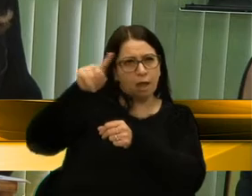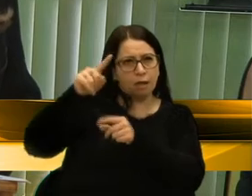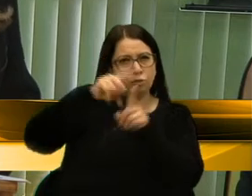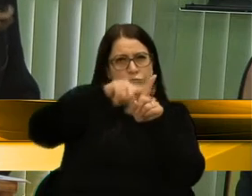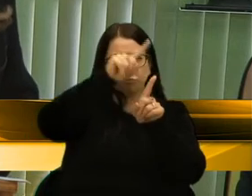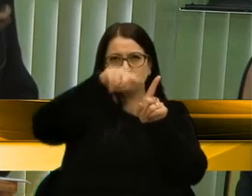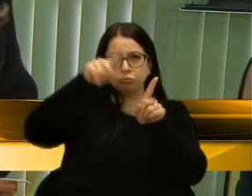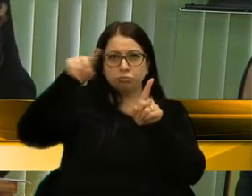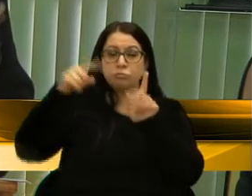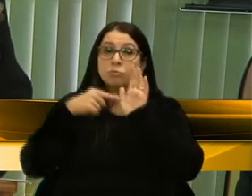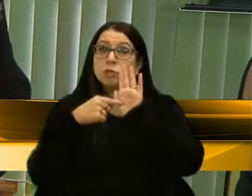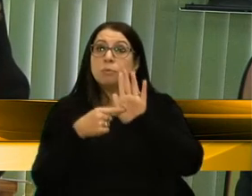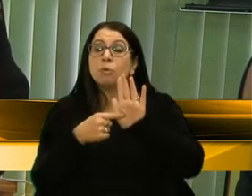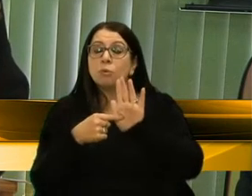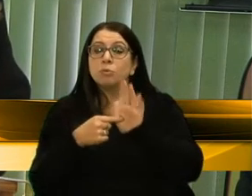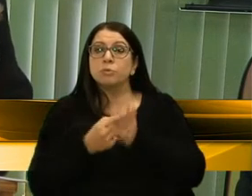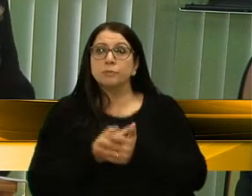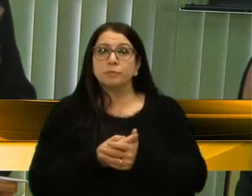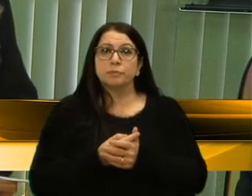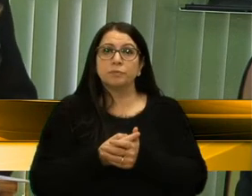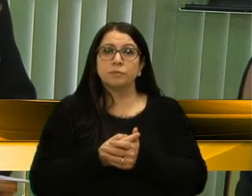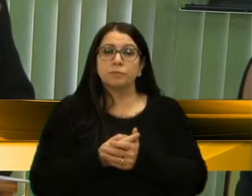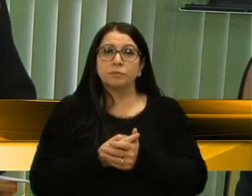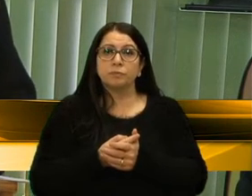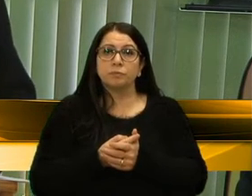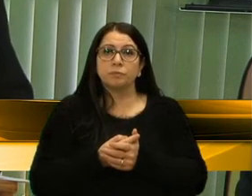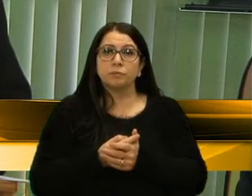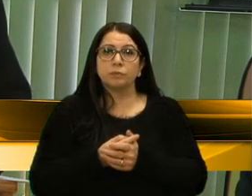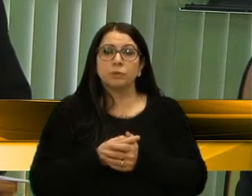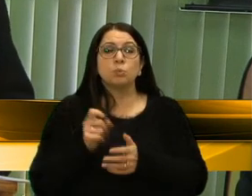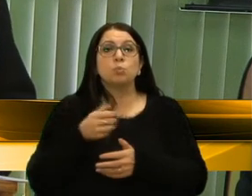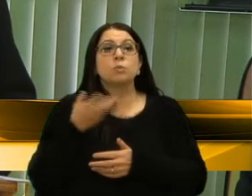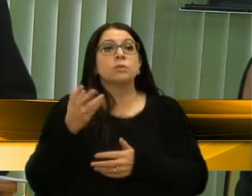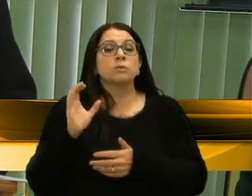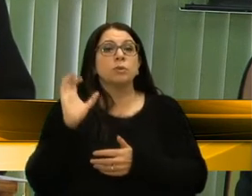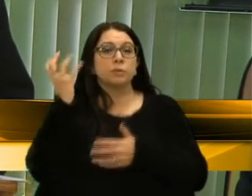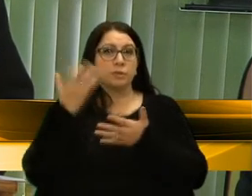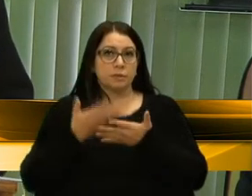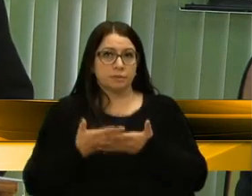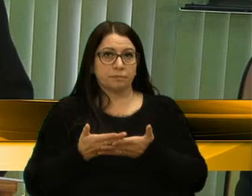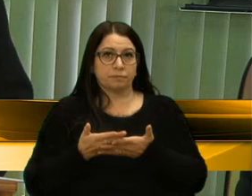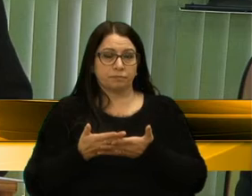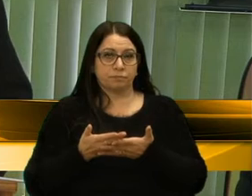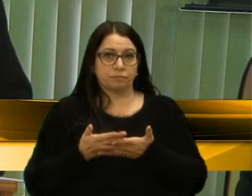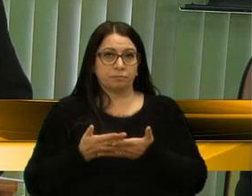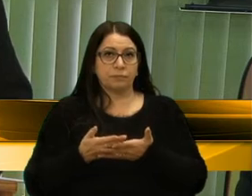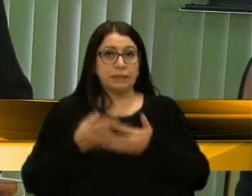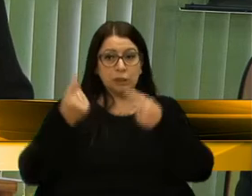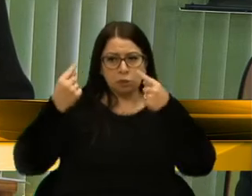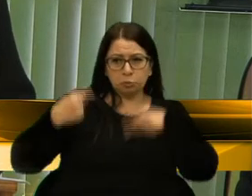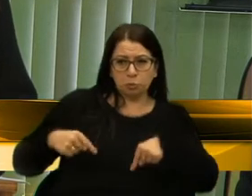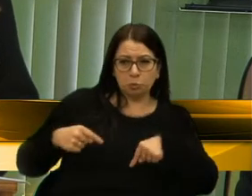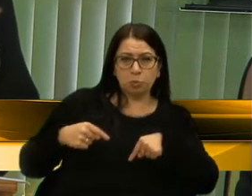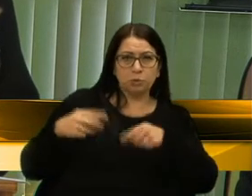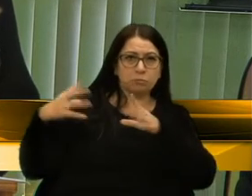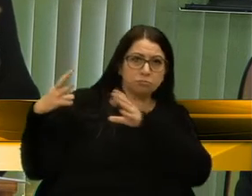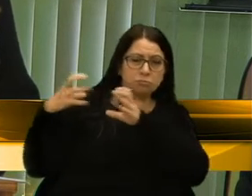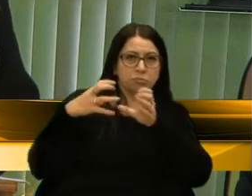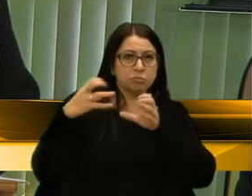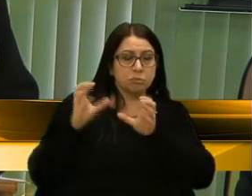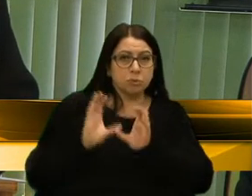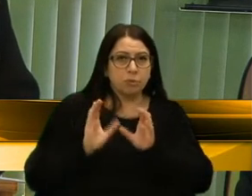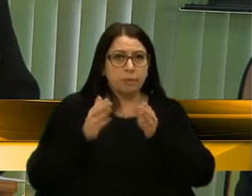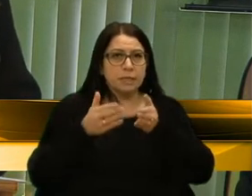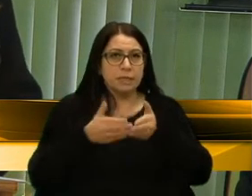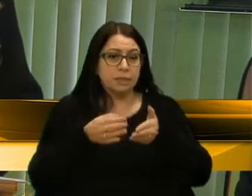demonstra que, quando ocorrem essas disputas, esses conflitos, e que o comitê